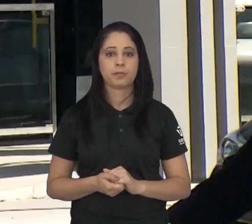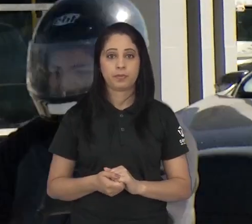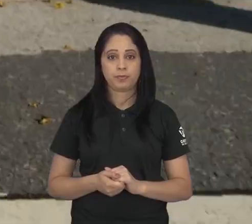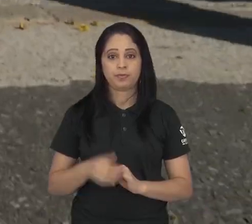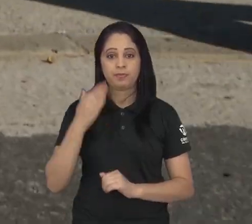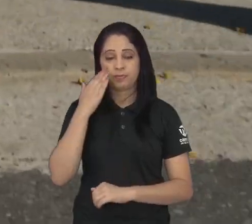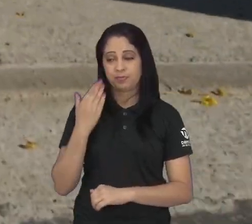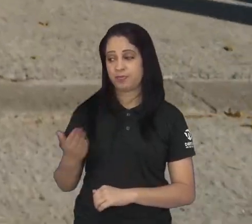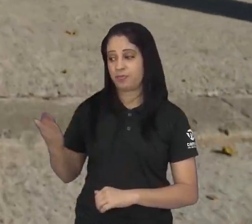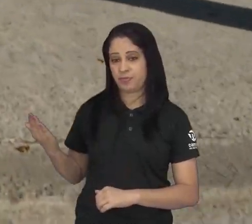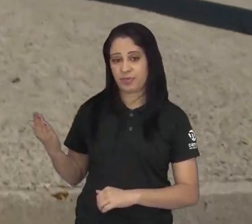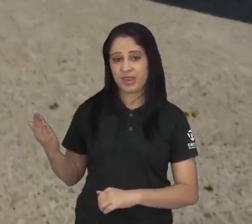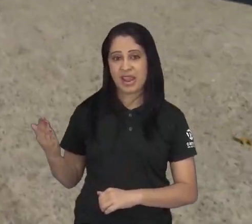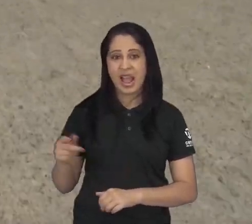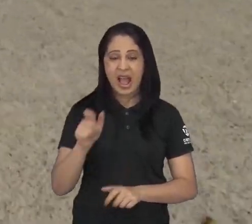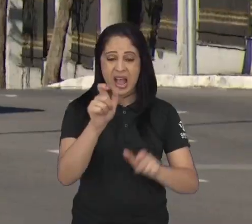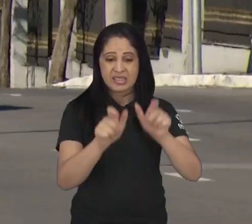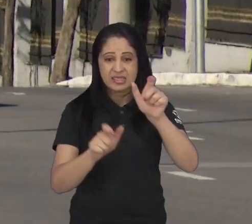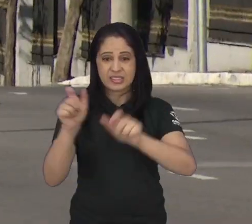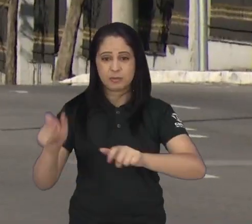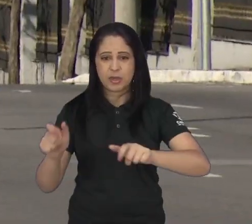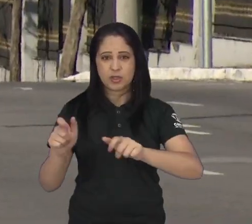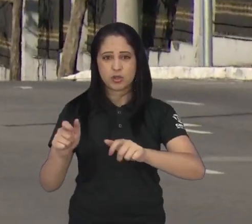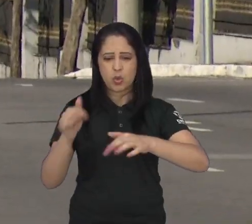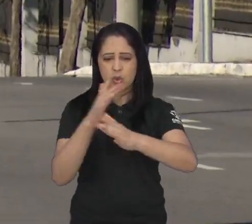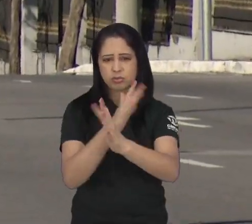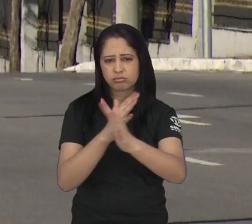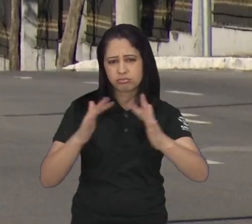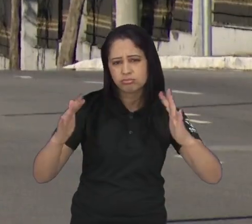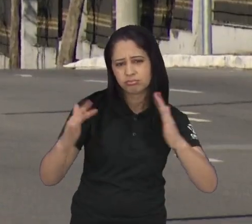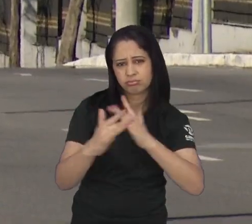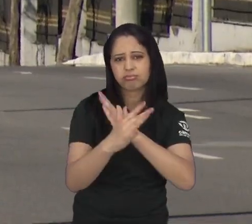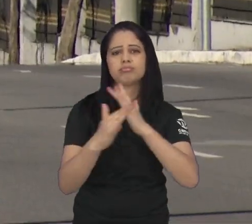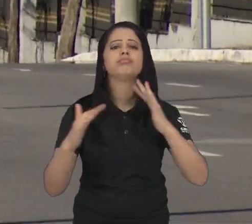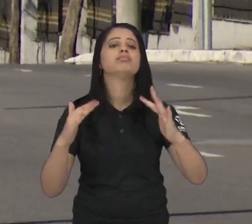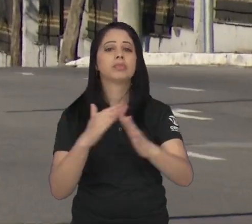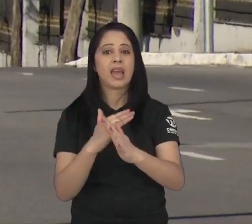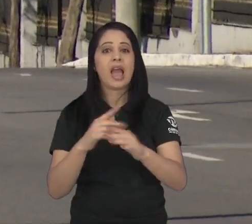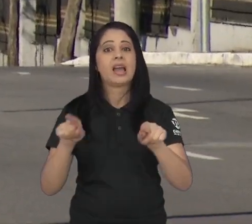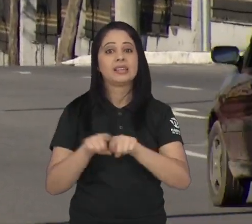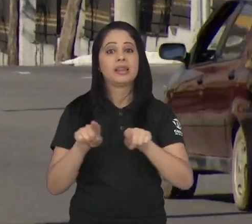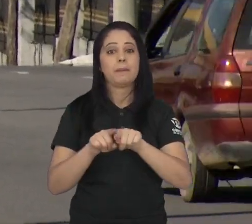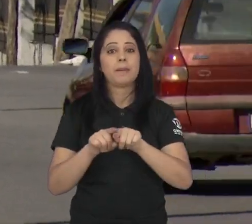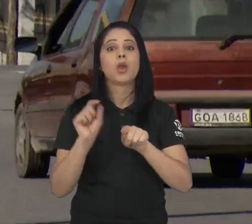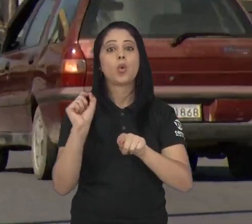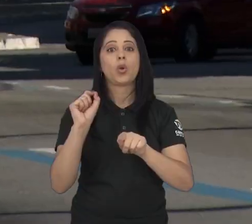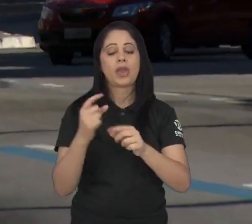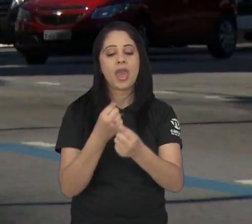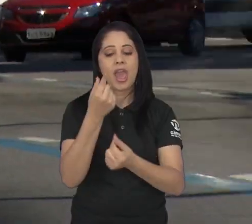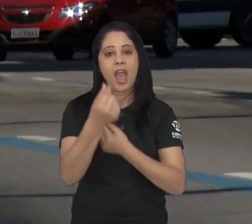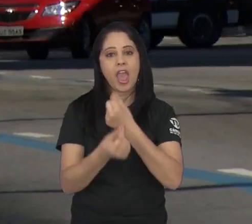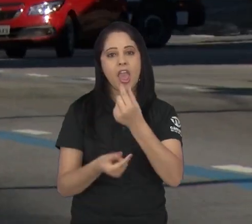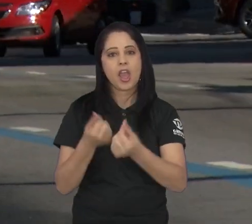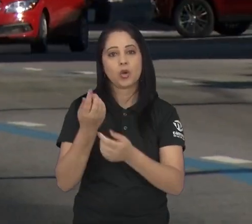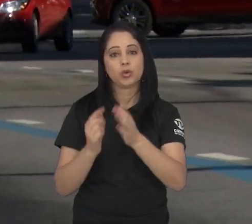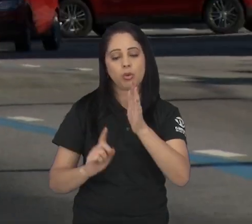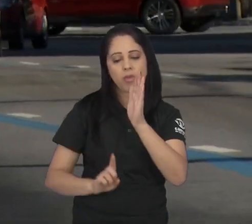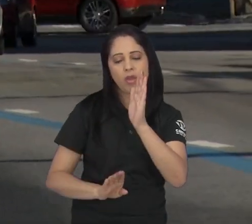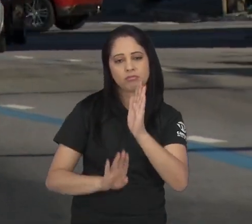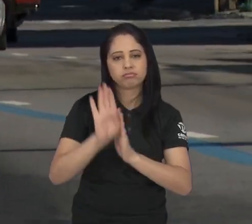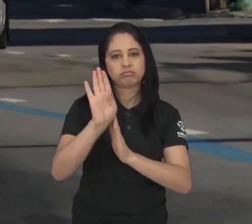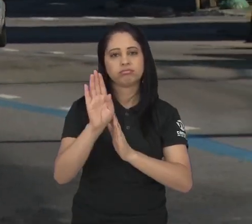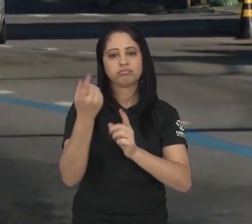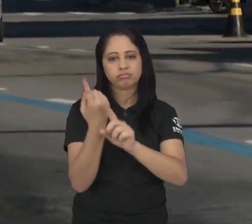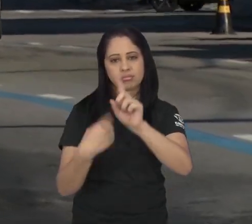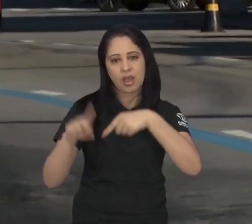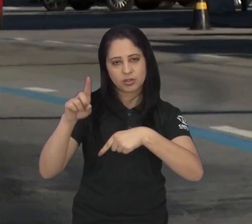a locomoção das pessoas pela cidade o investimento em mobilidade urbana também fomenta a economia porque facilita o acesso